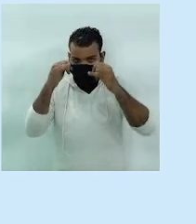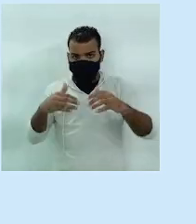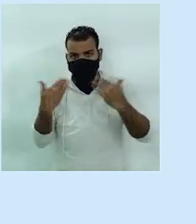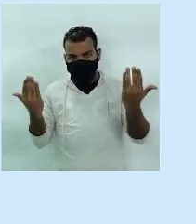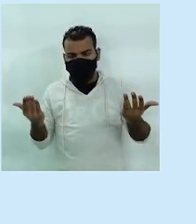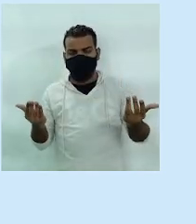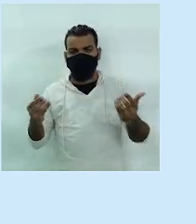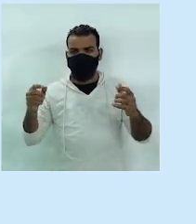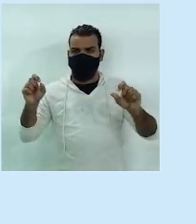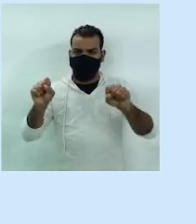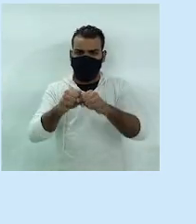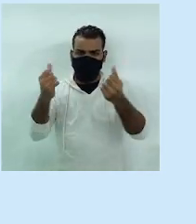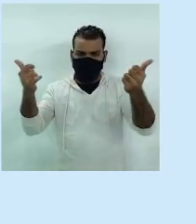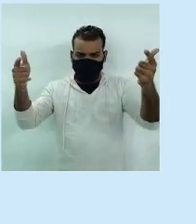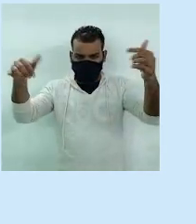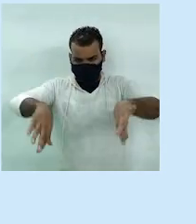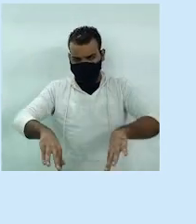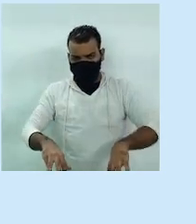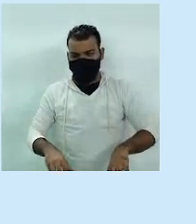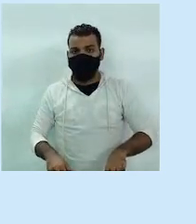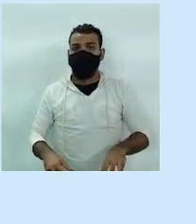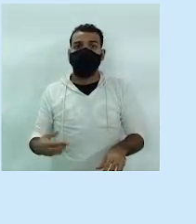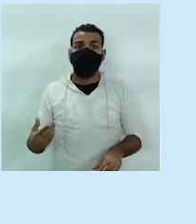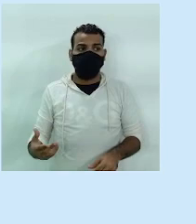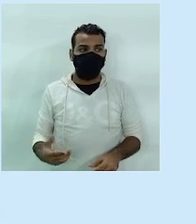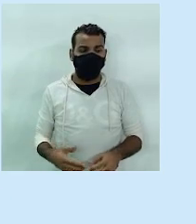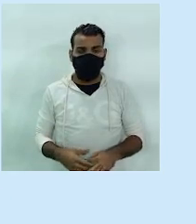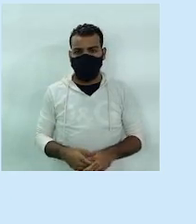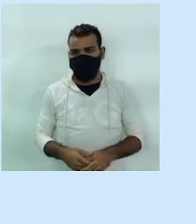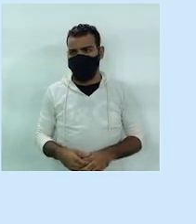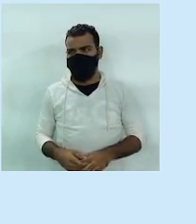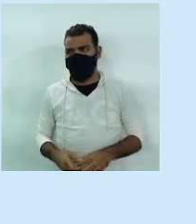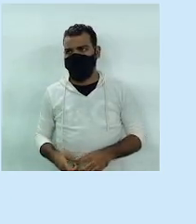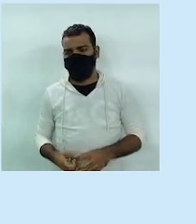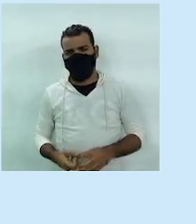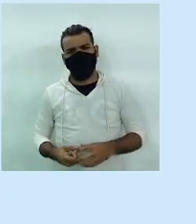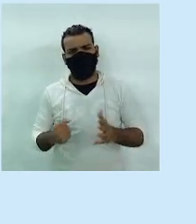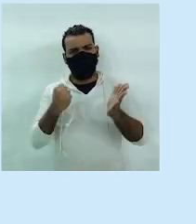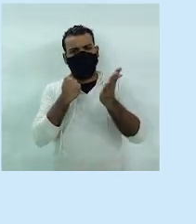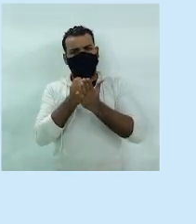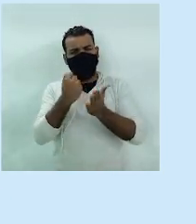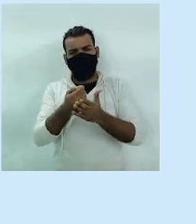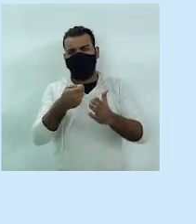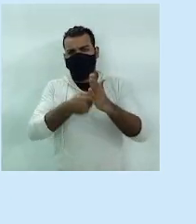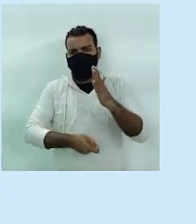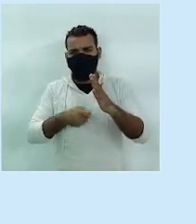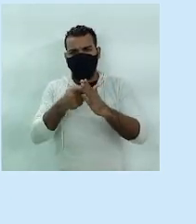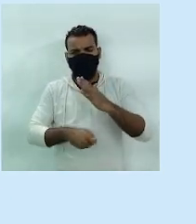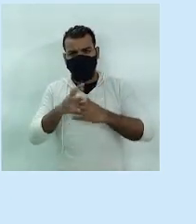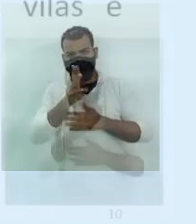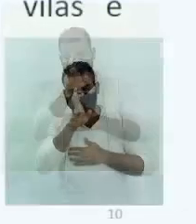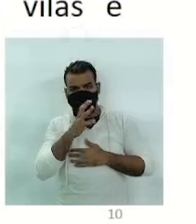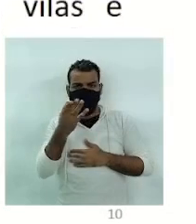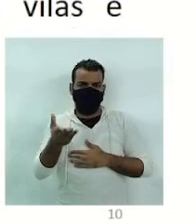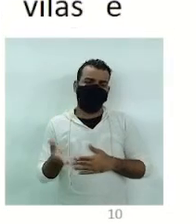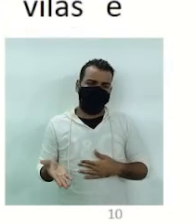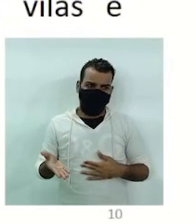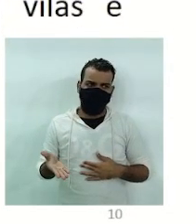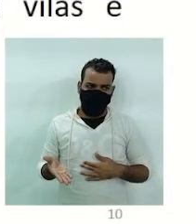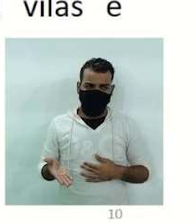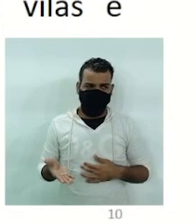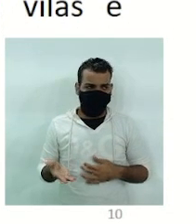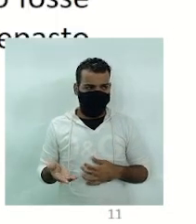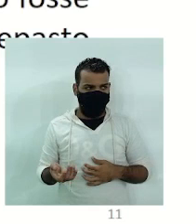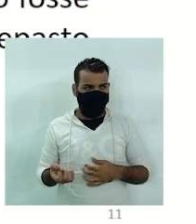e destruição. Então, a Confederação do Cariri foi um movimento de resistência à nação, da nação Cariri.